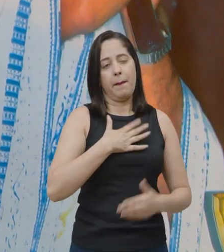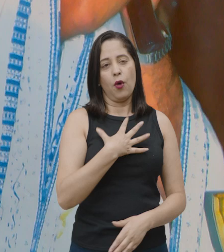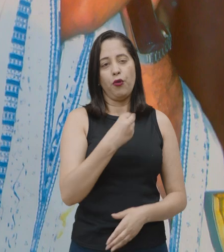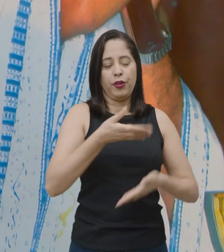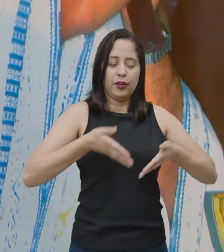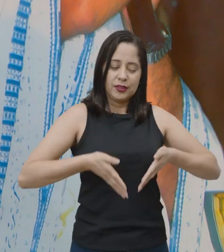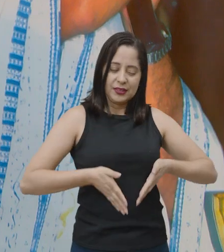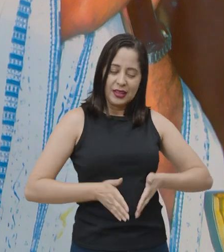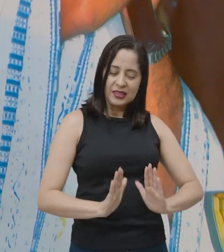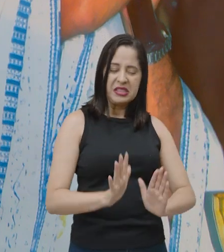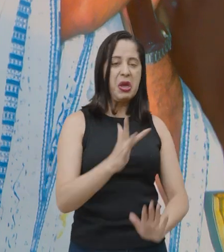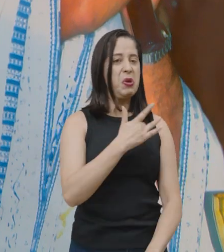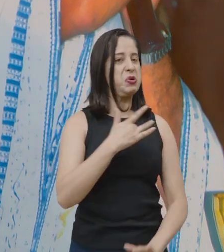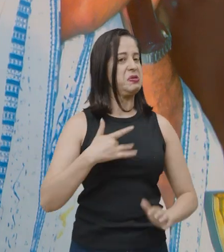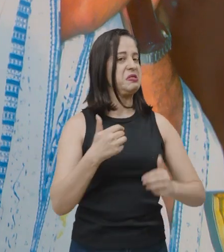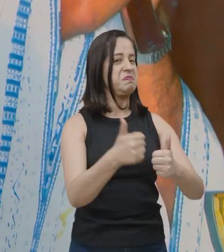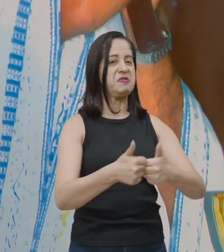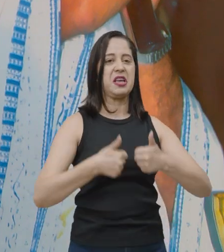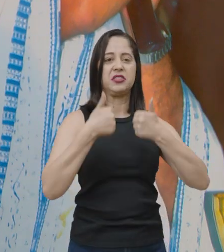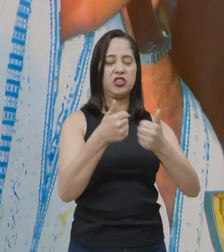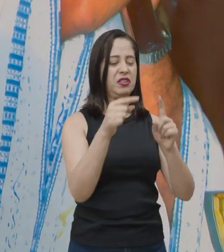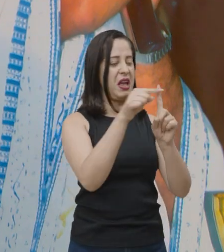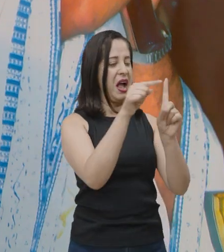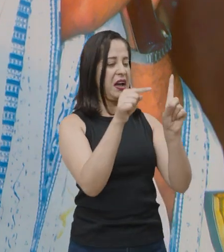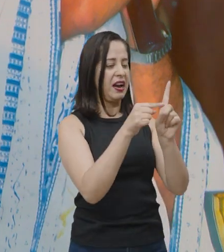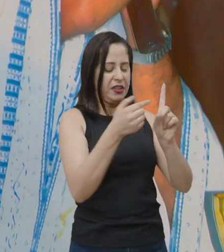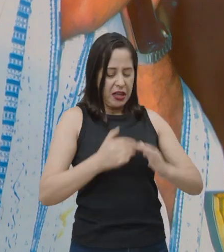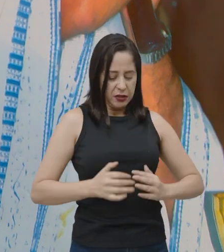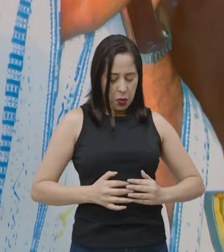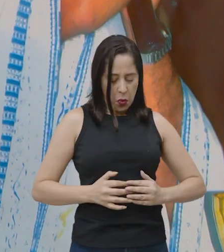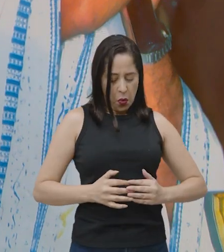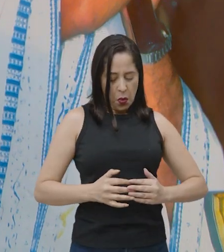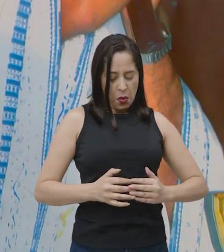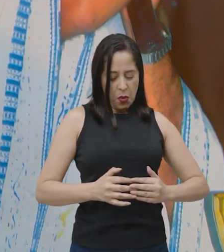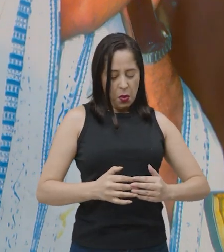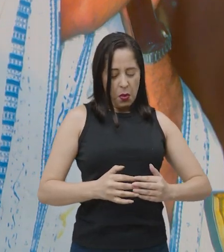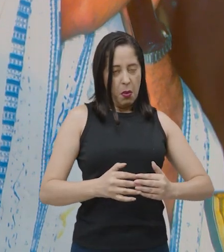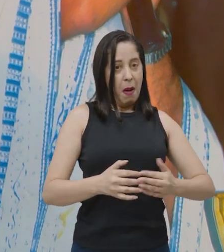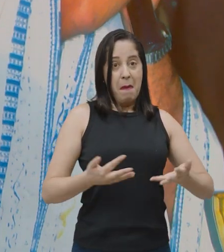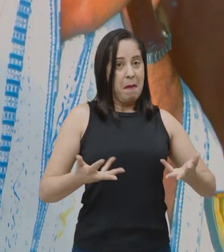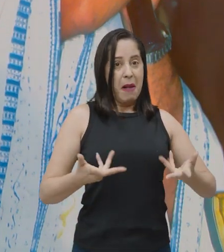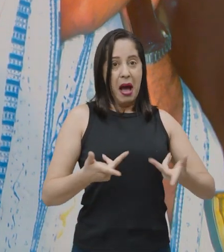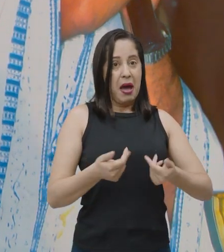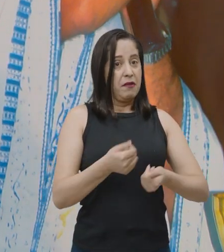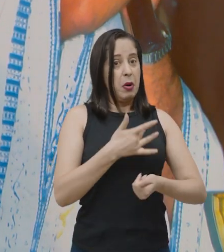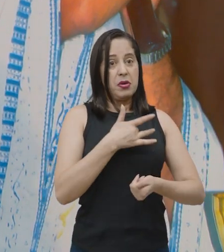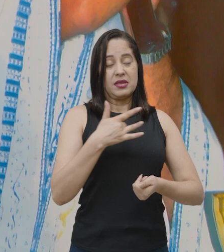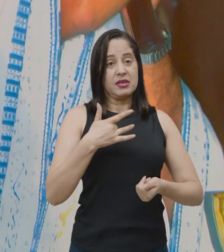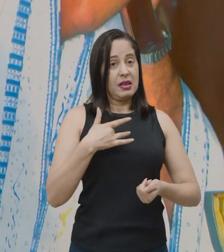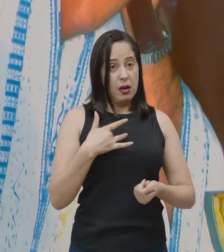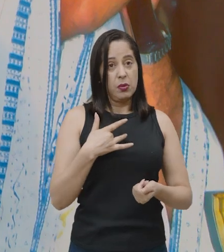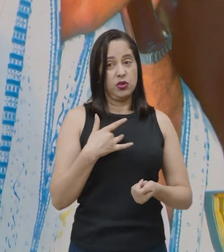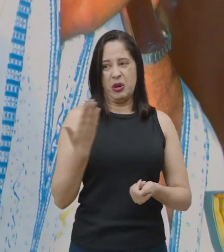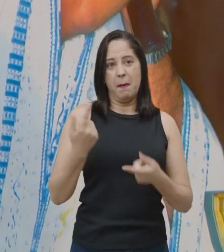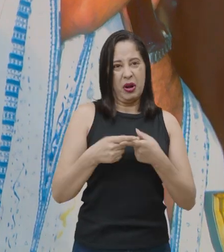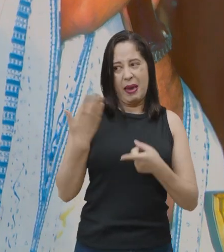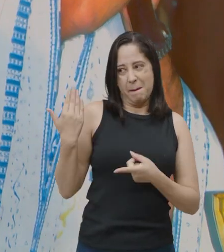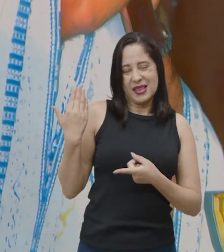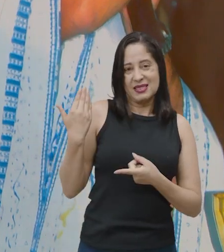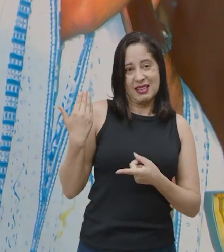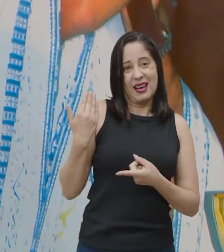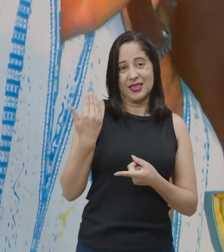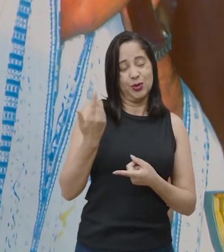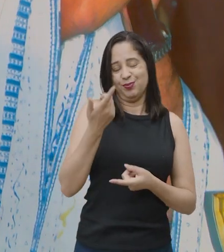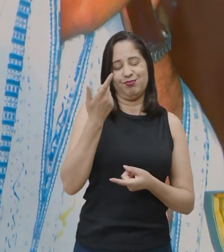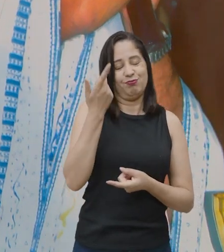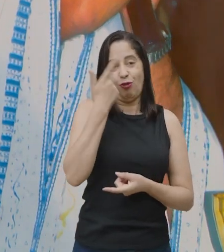meu filho, saudável, uma gravidez maravilhosa, dentre as outras que eu não tive, né, gravidez boas. A dele